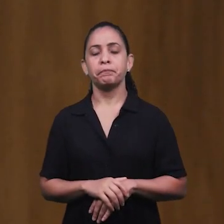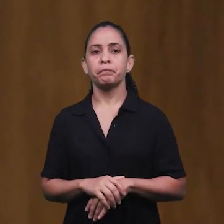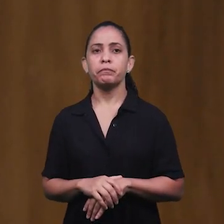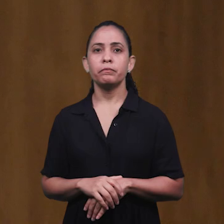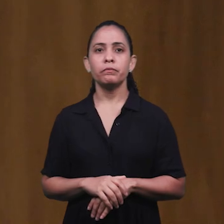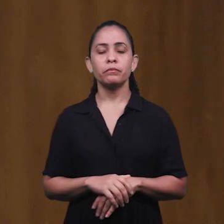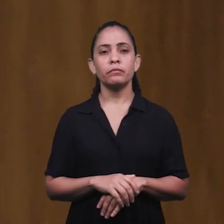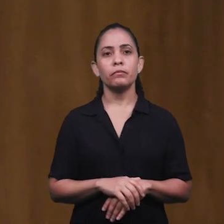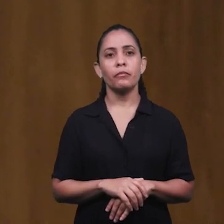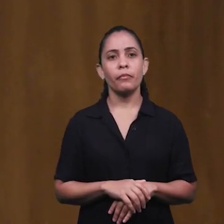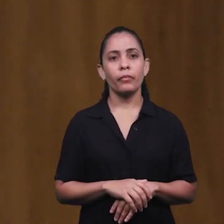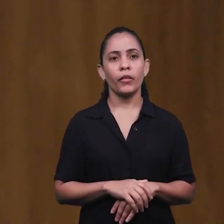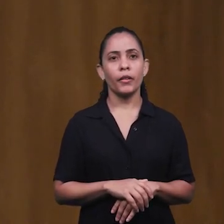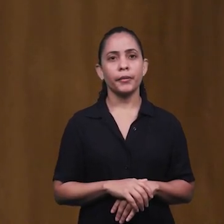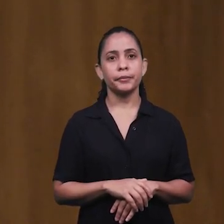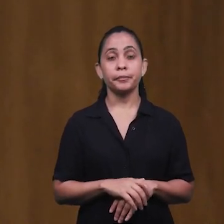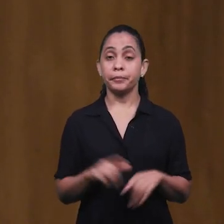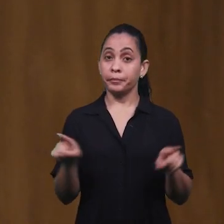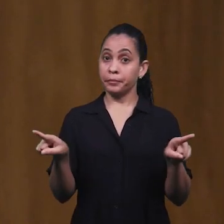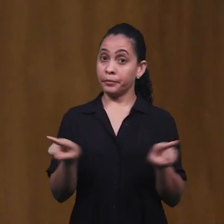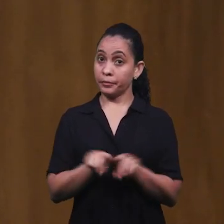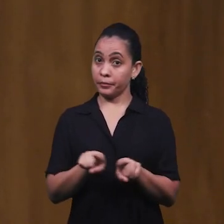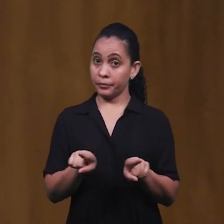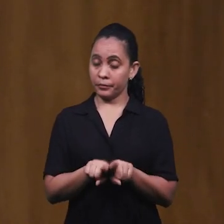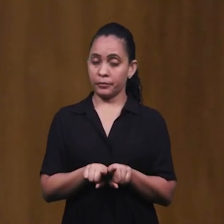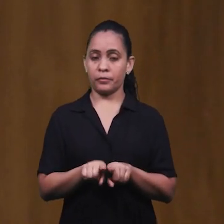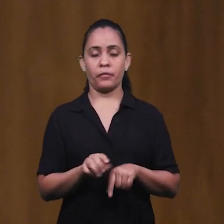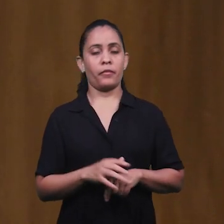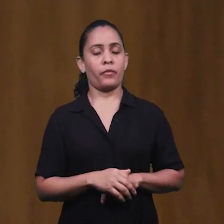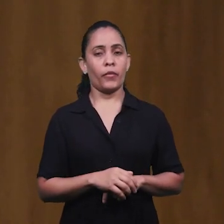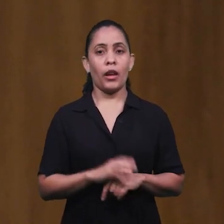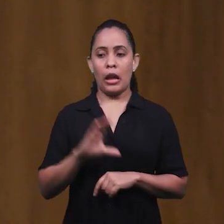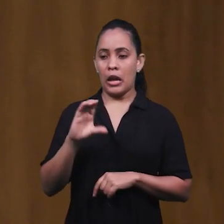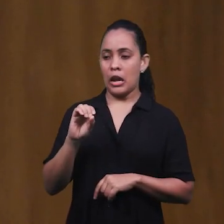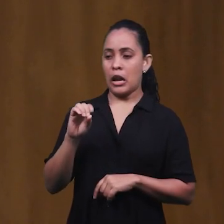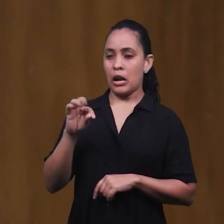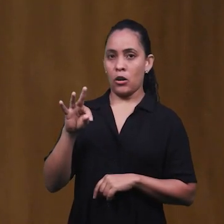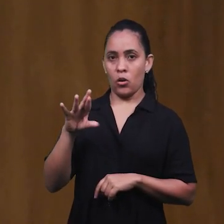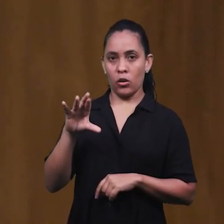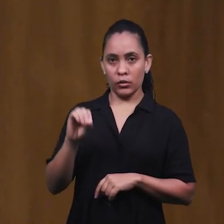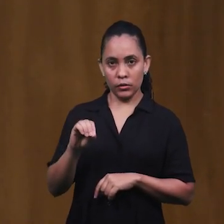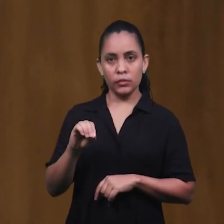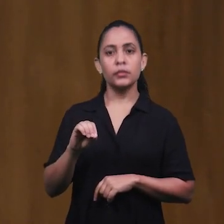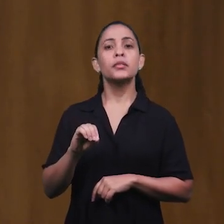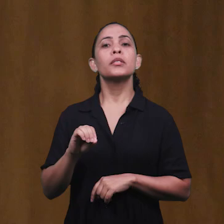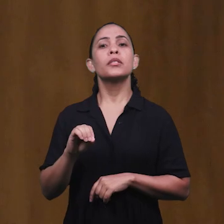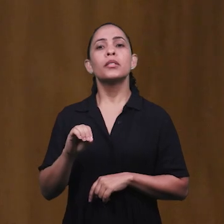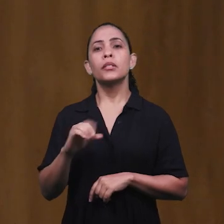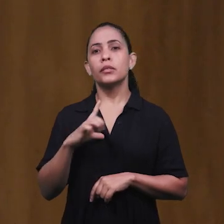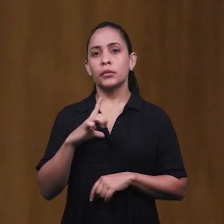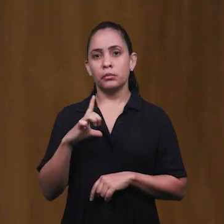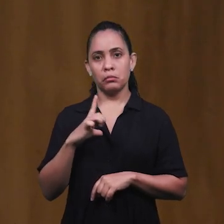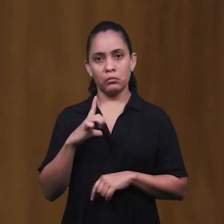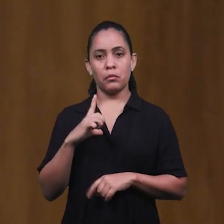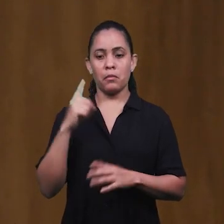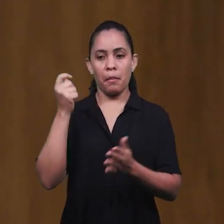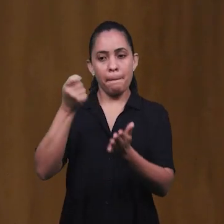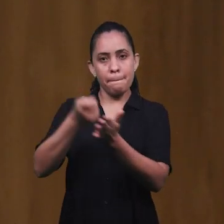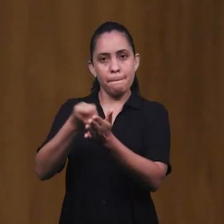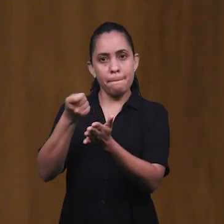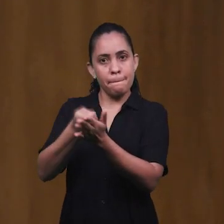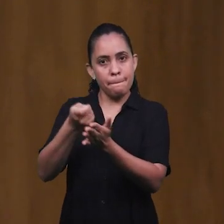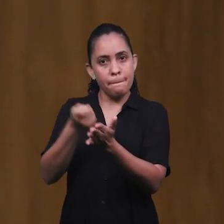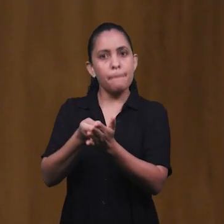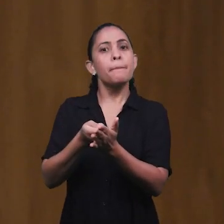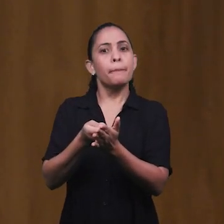doutor Vinícius, acerca da pontualidade, né, das cotas condominiais, né, a necessidade que elas têm de serem pagas, né, de forma